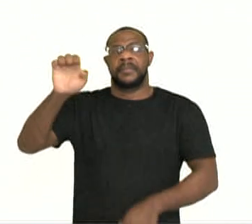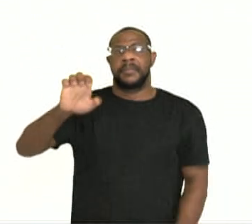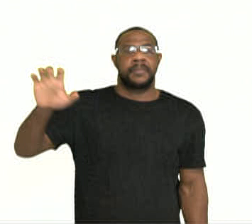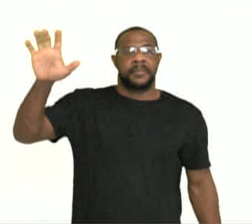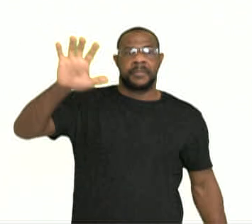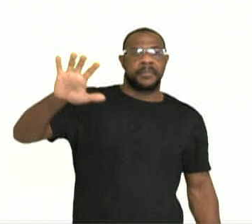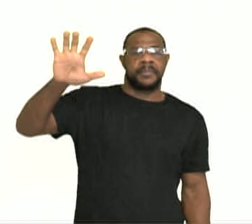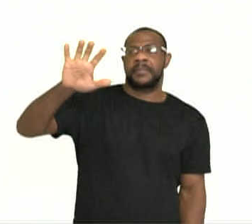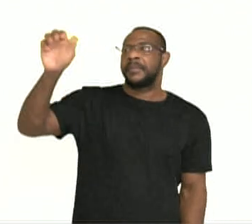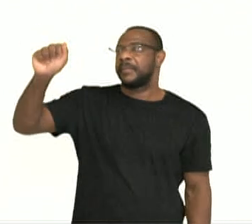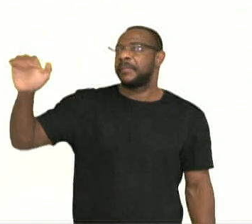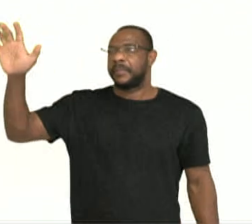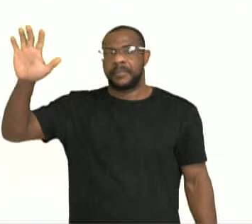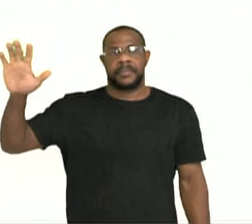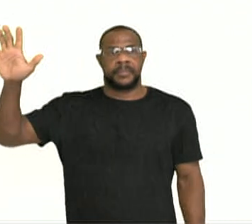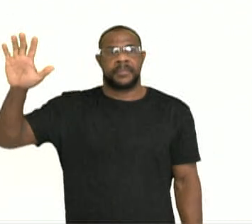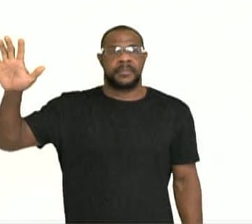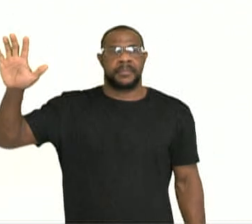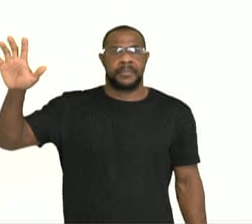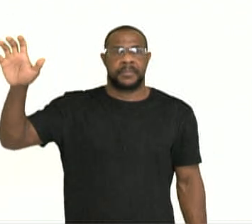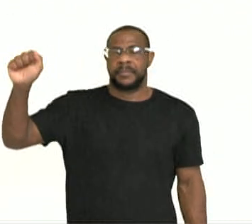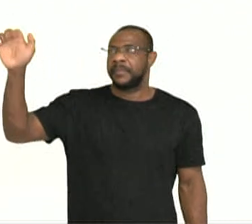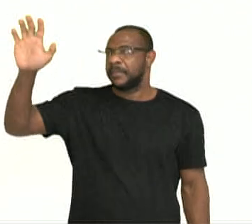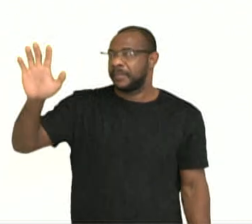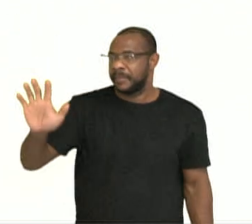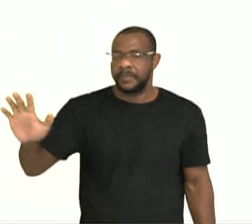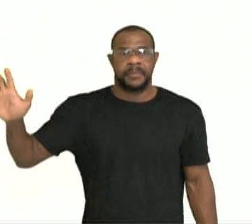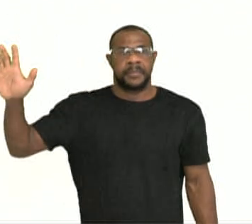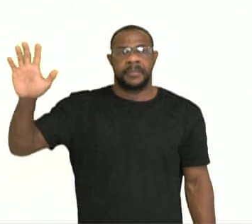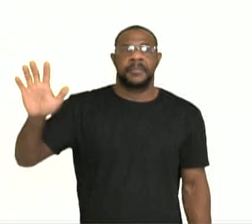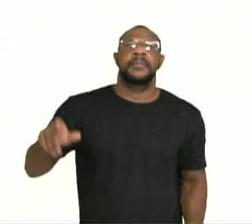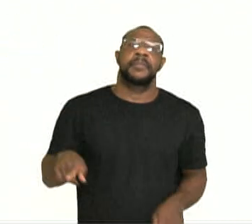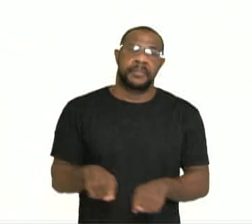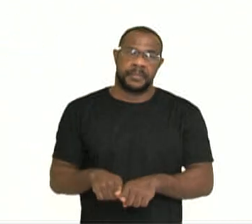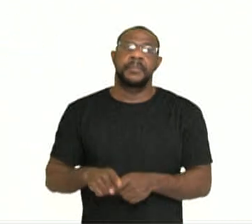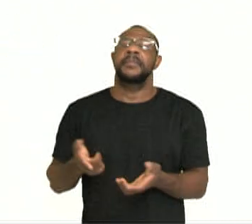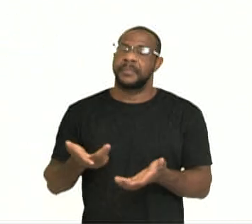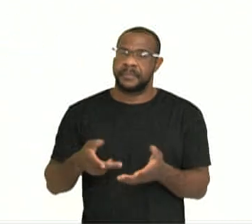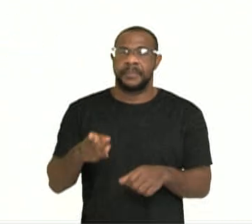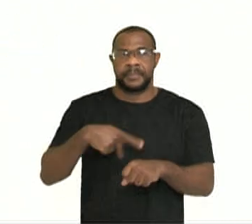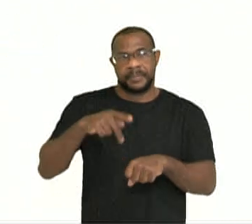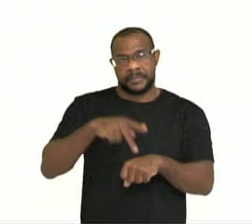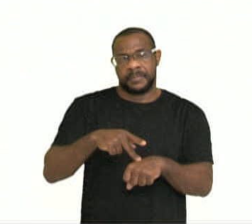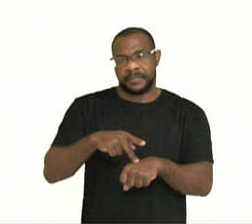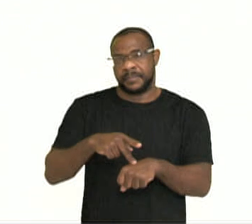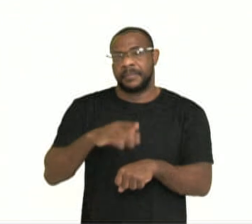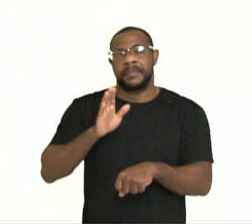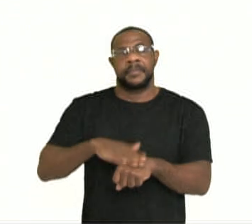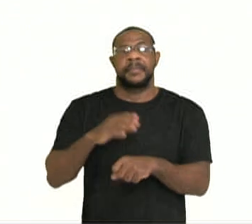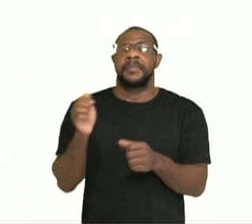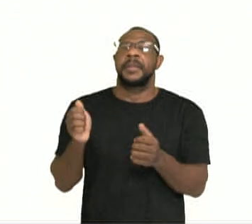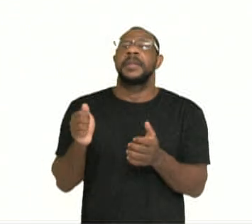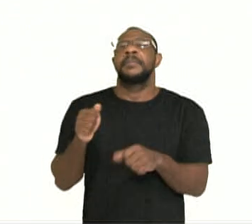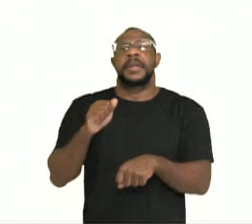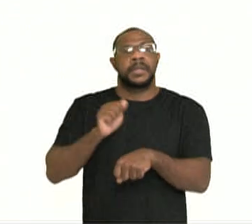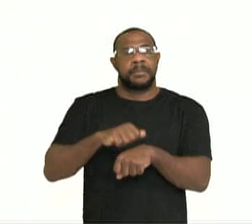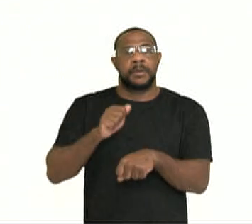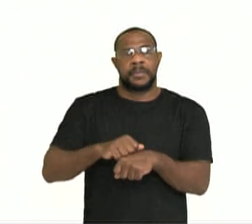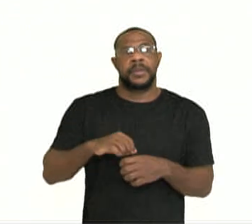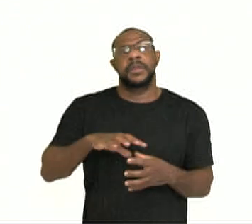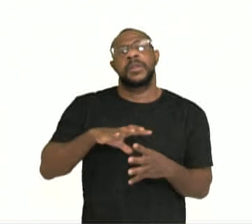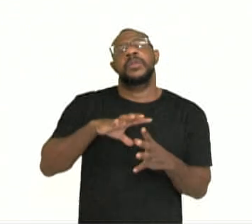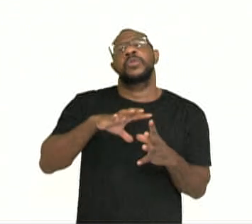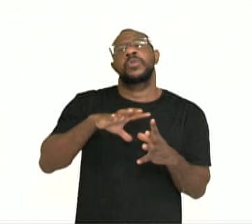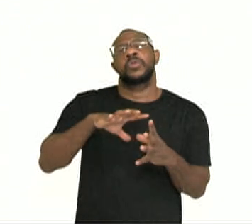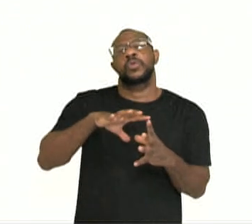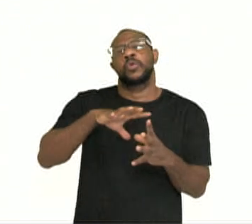da Ásia, né, que estão dentro desse ranking ali de países mais pobres do mundo. Então, ainda a